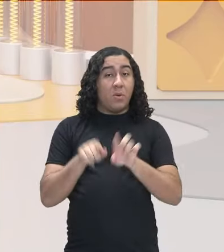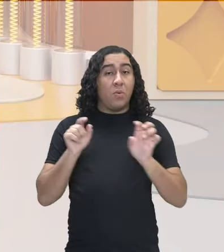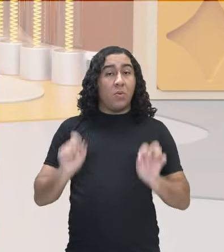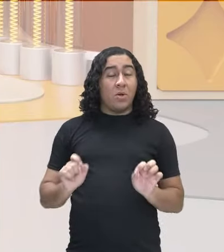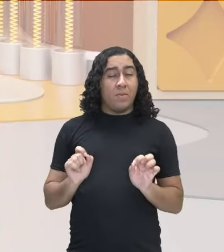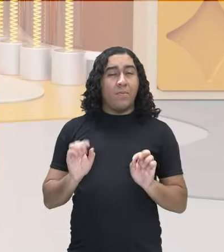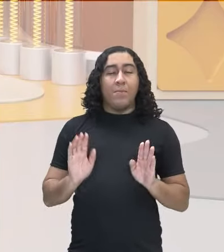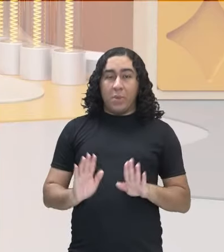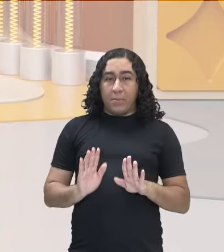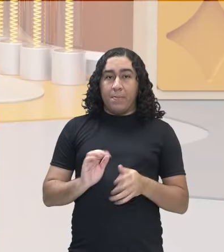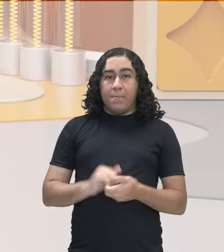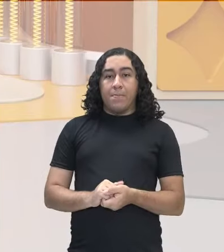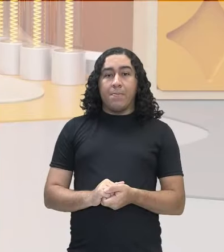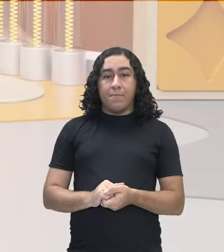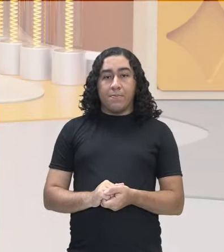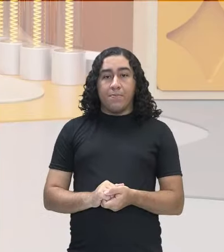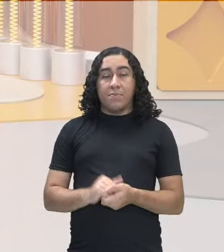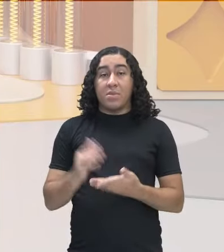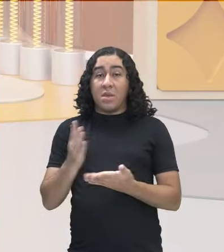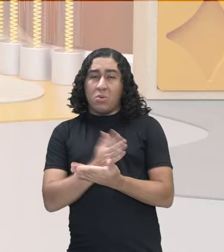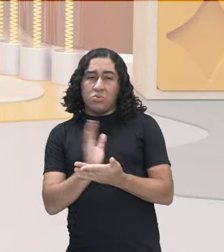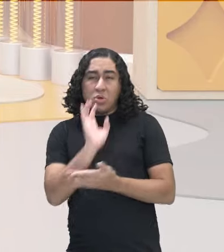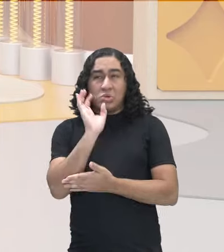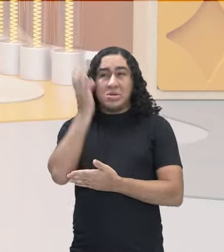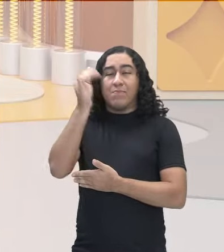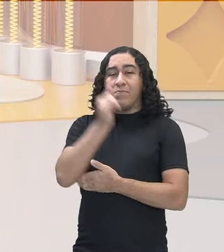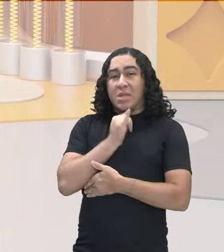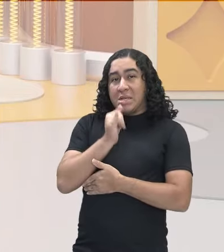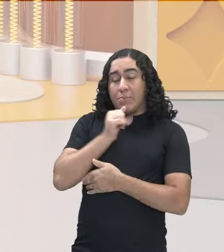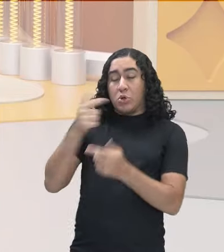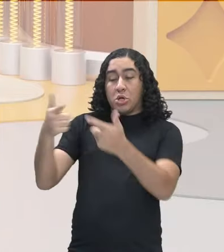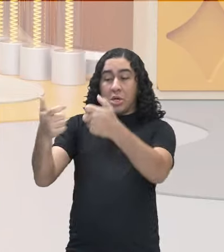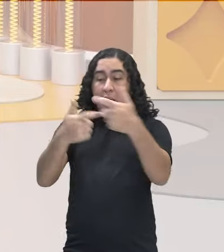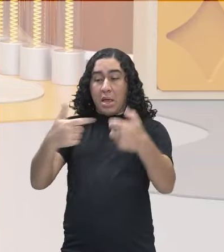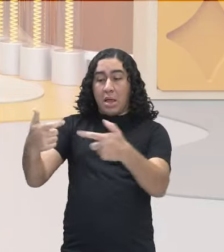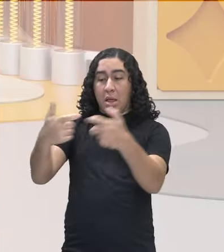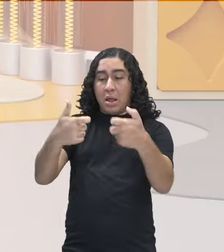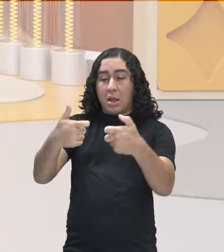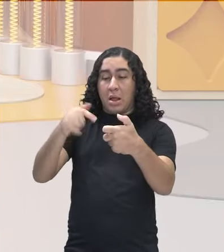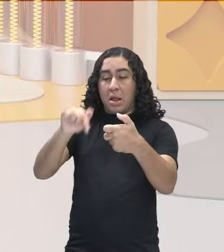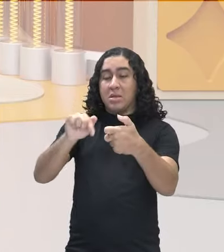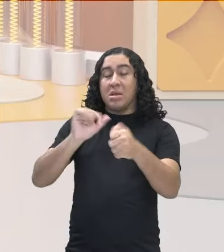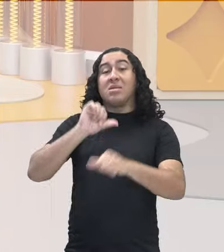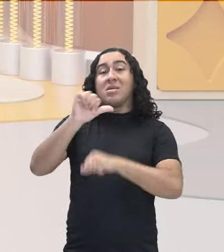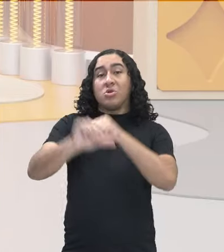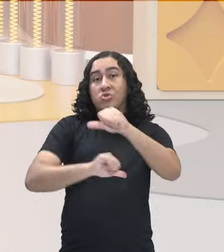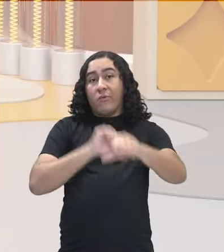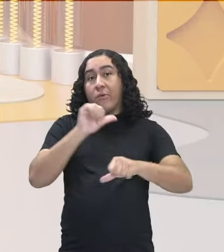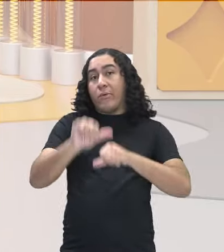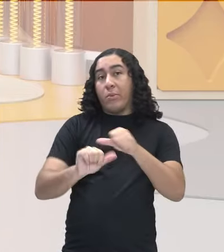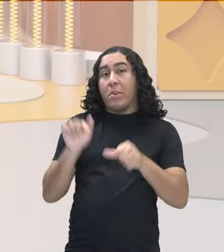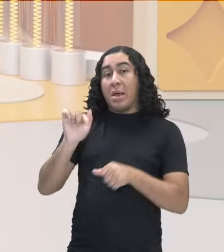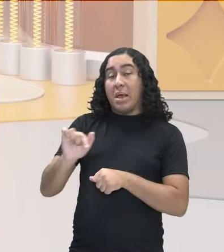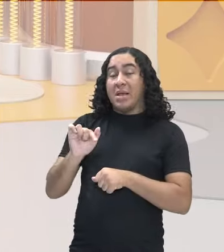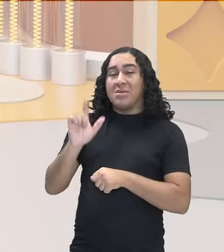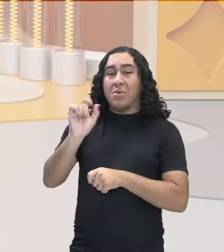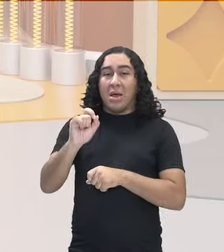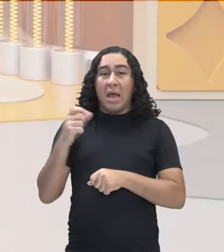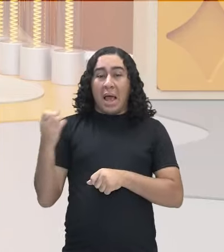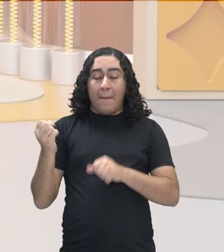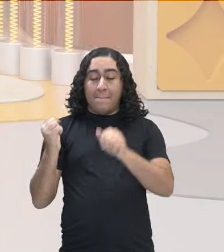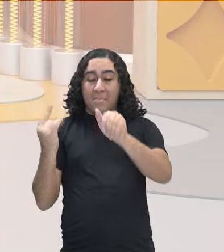entender na realidade que alguns eventos como por exemplo as guerras elas mudam um pouco ess essas correntes